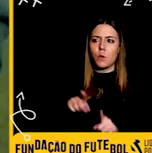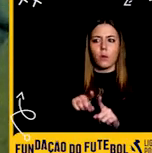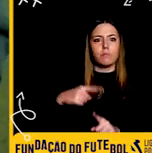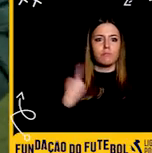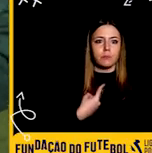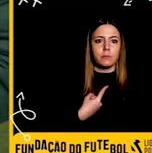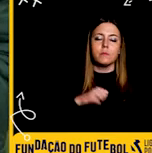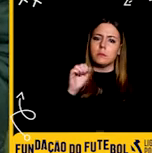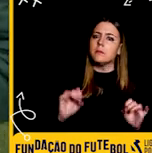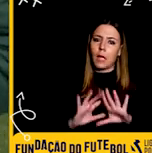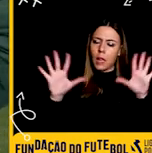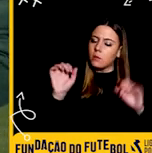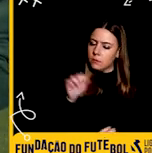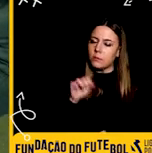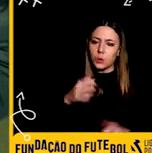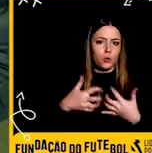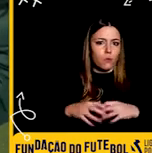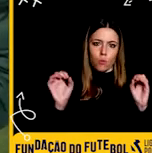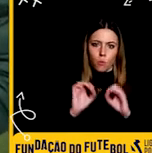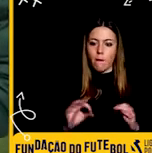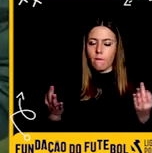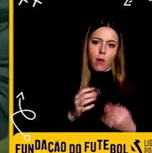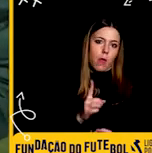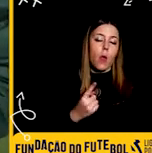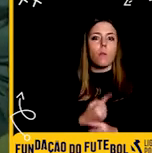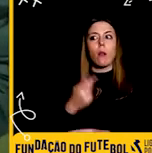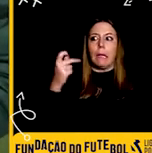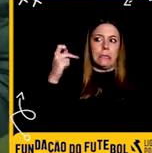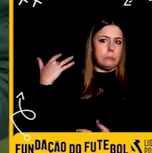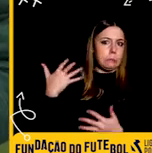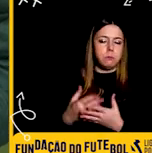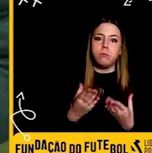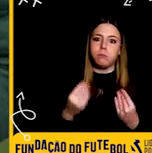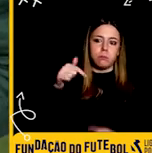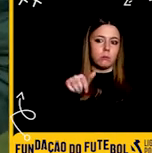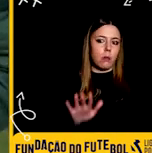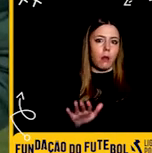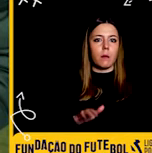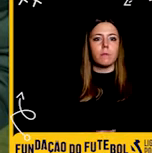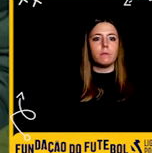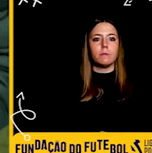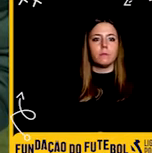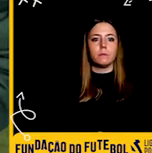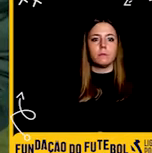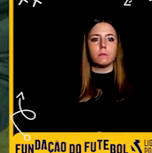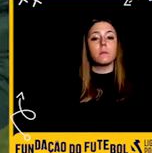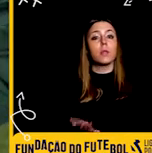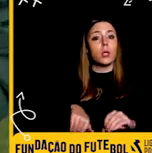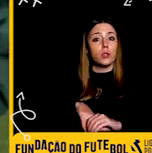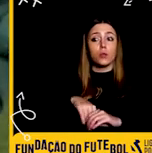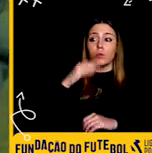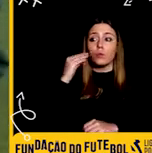tens essa obrigação, não é? Claro, sim, sem dúvida. Porque são muitos anos aqui, porque... E são cada